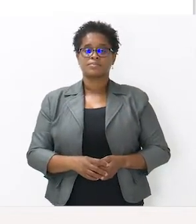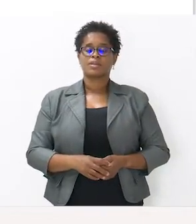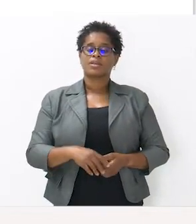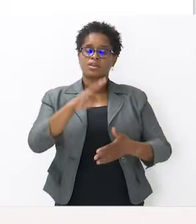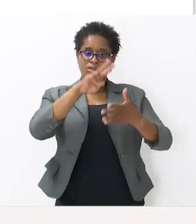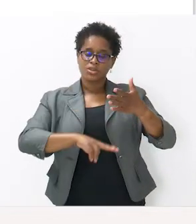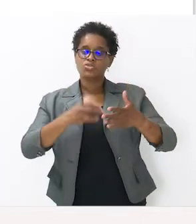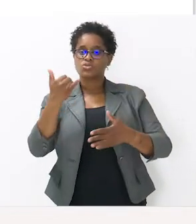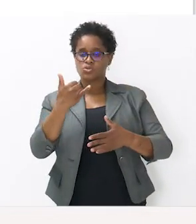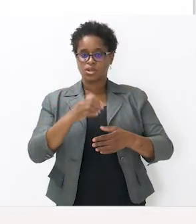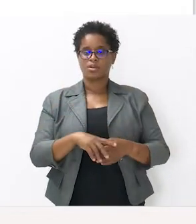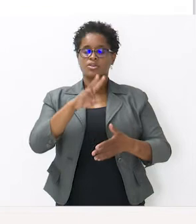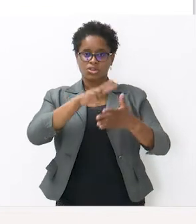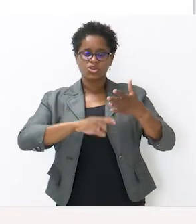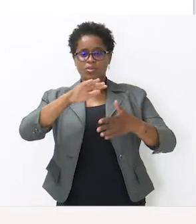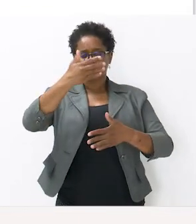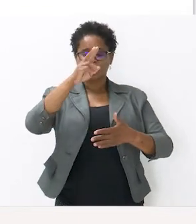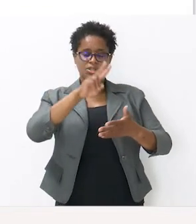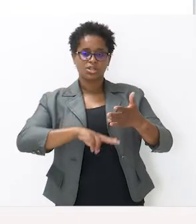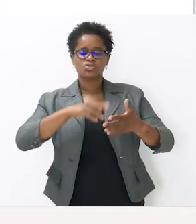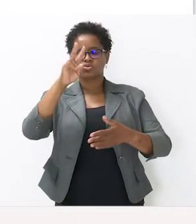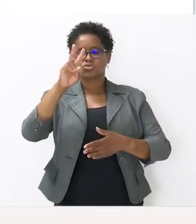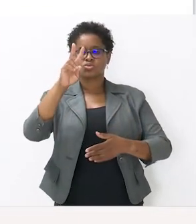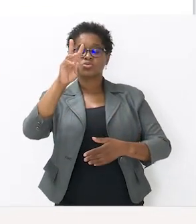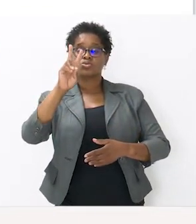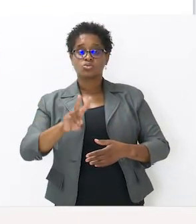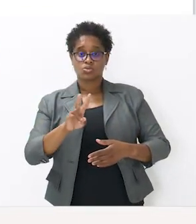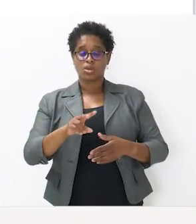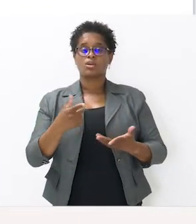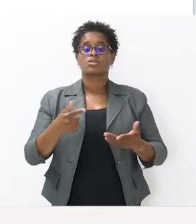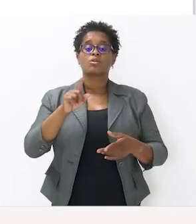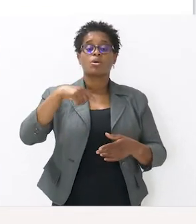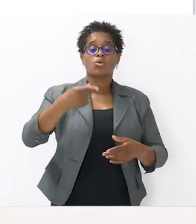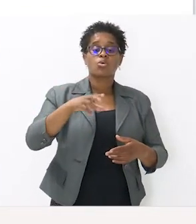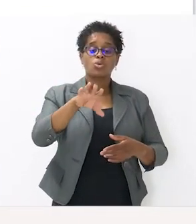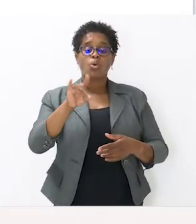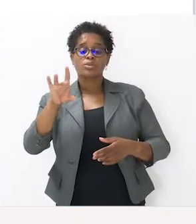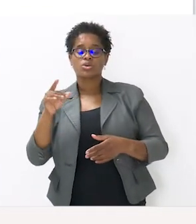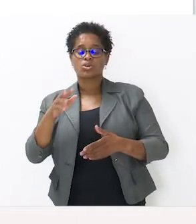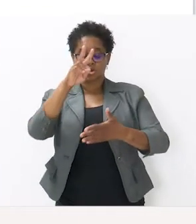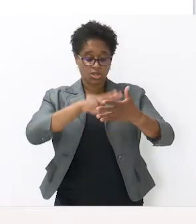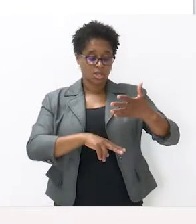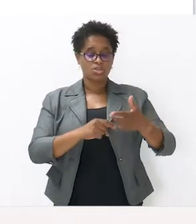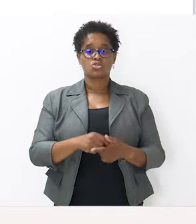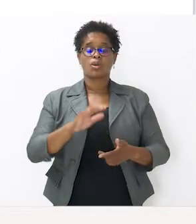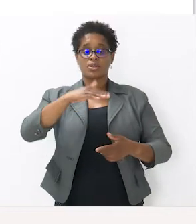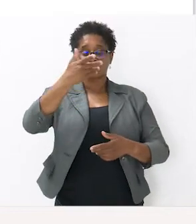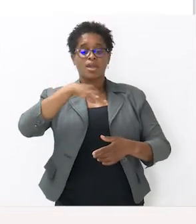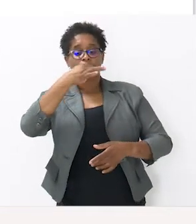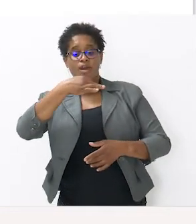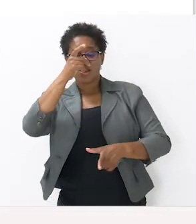e secundário. Texto principal e texto secundário. Temos a outra opção, texto principal e fala